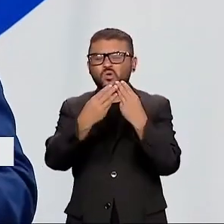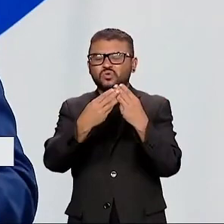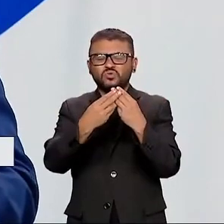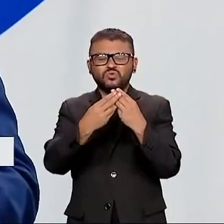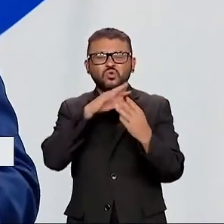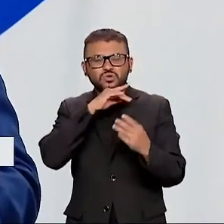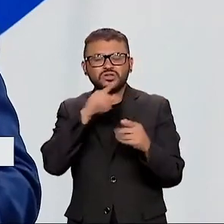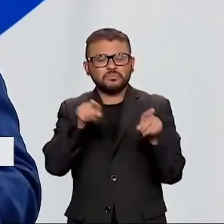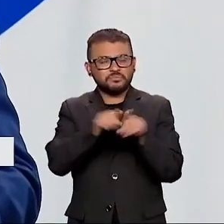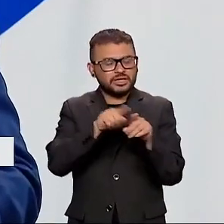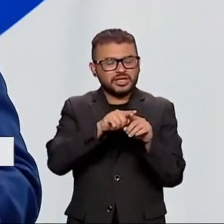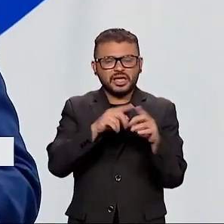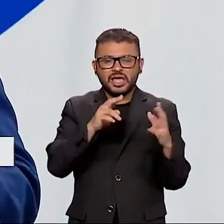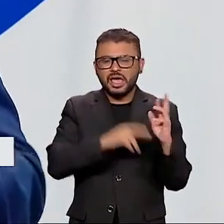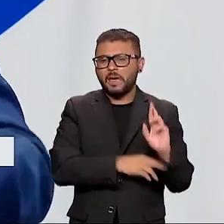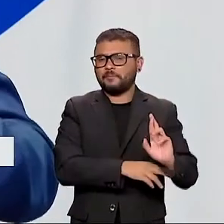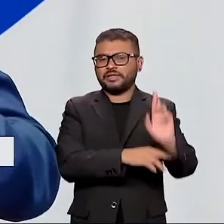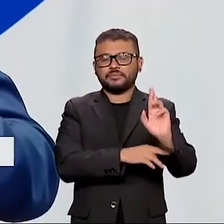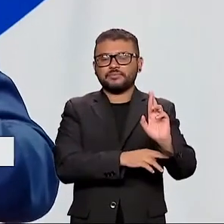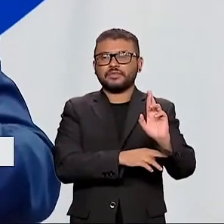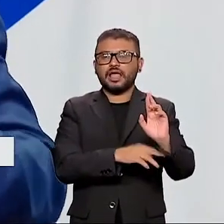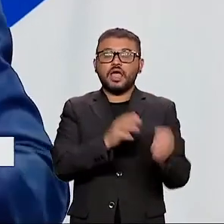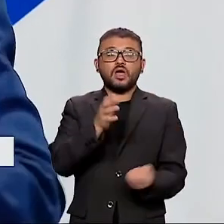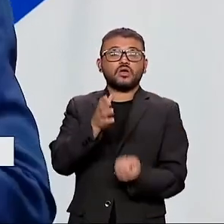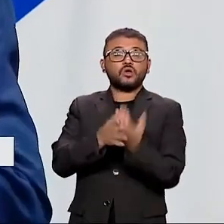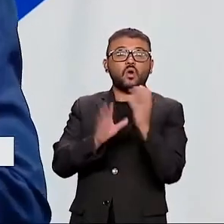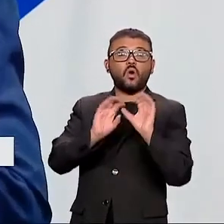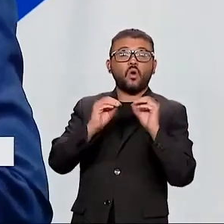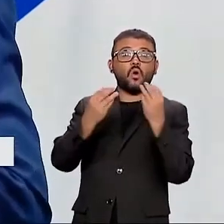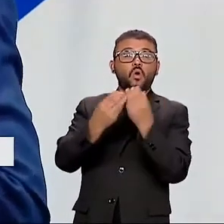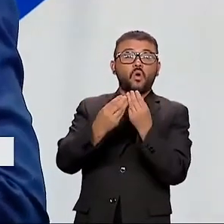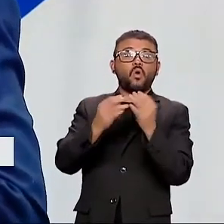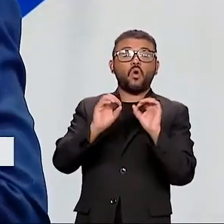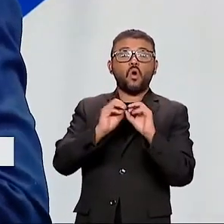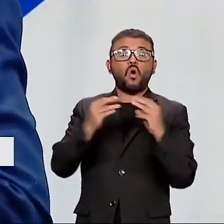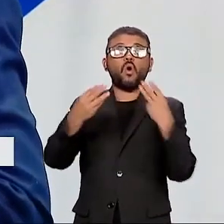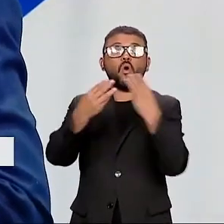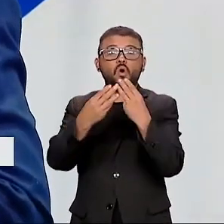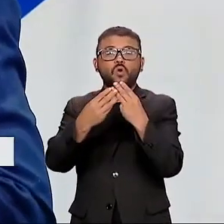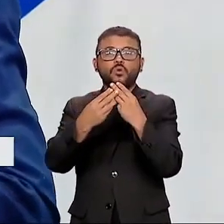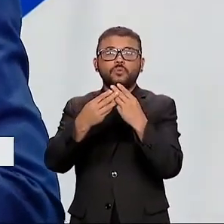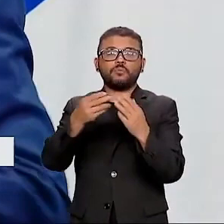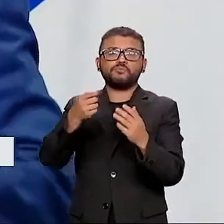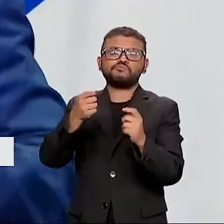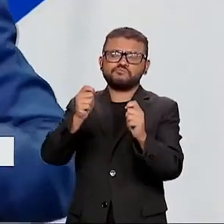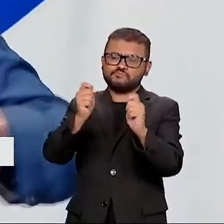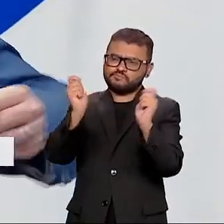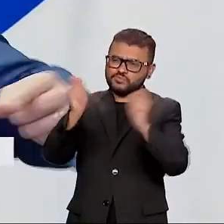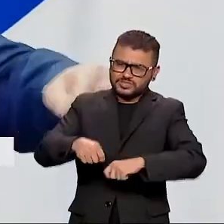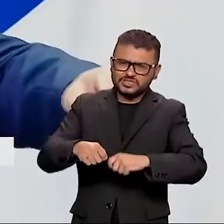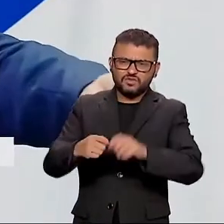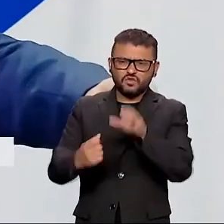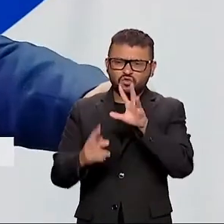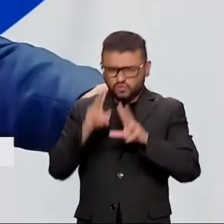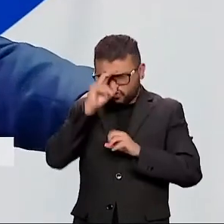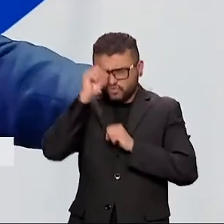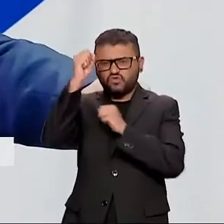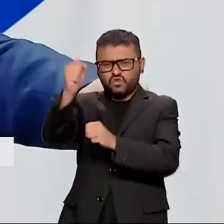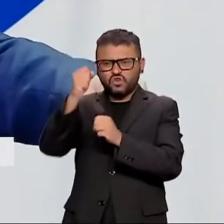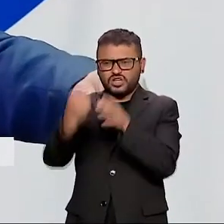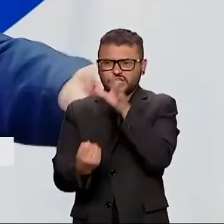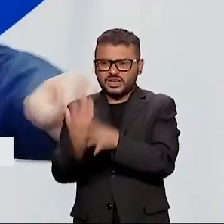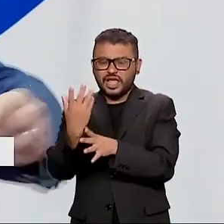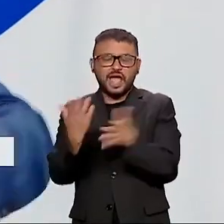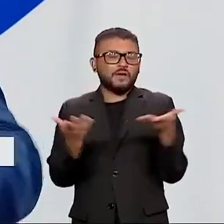representa mais. A ONU, quando ela foi criada, ela teve força de criar o Estado de Israel. Hoje ela não tem força para manter